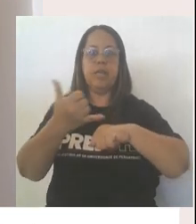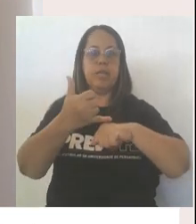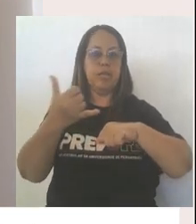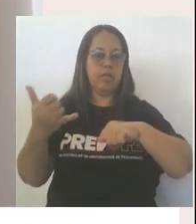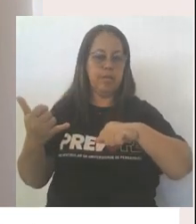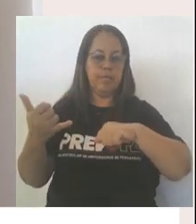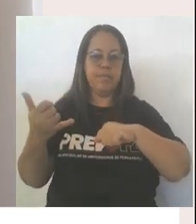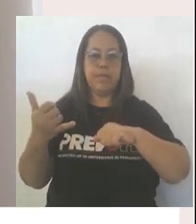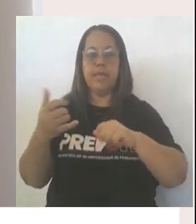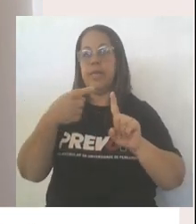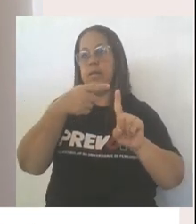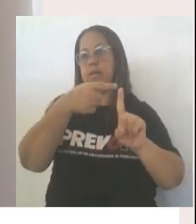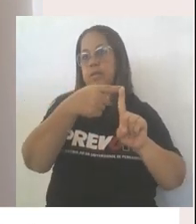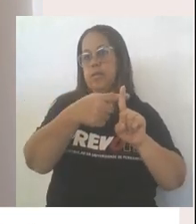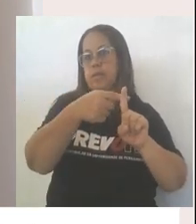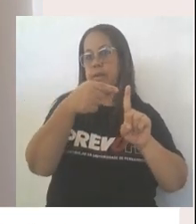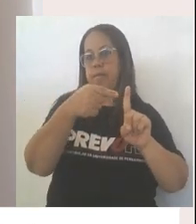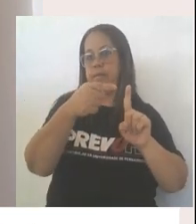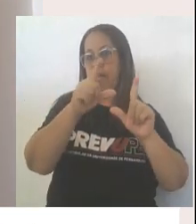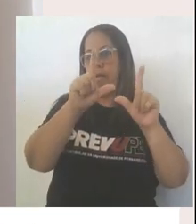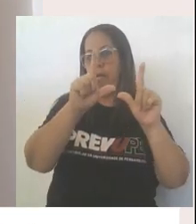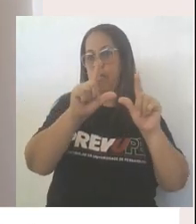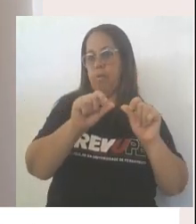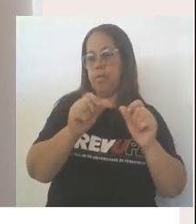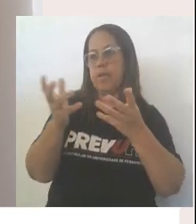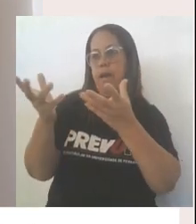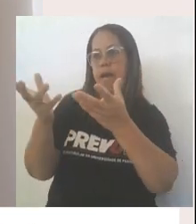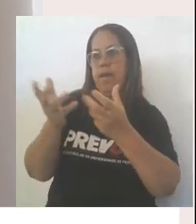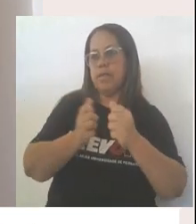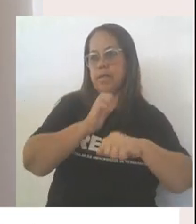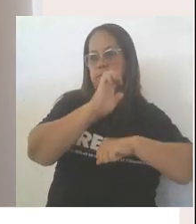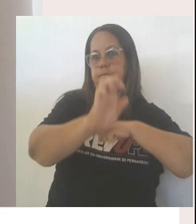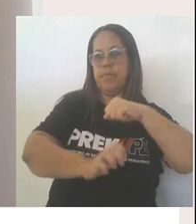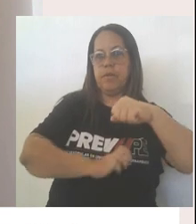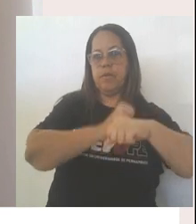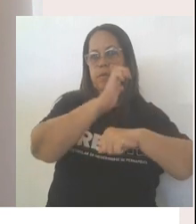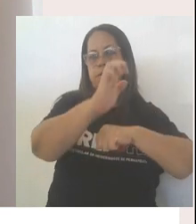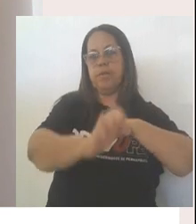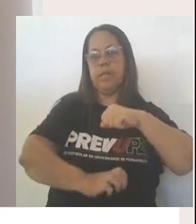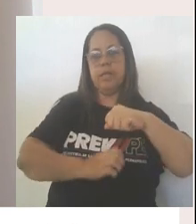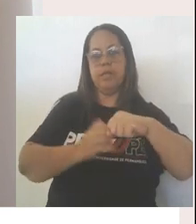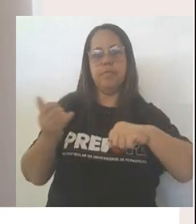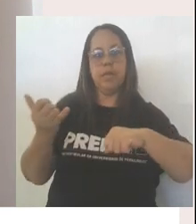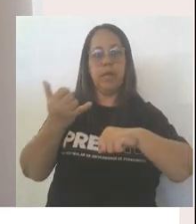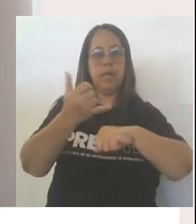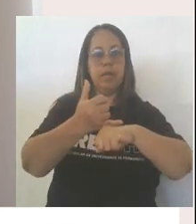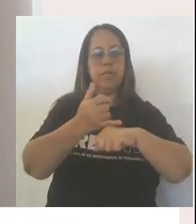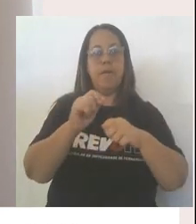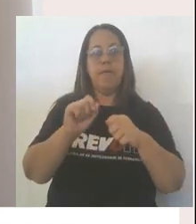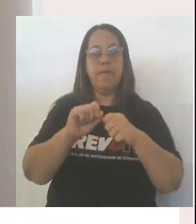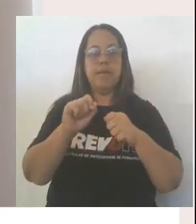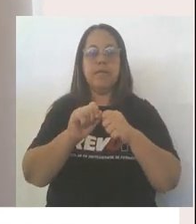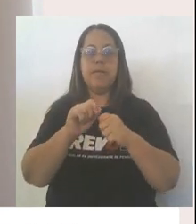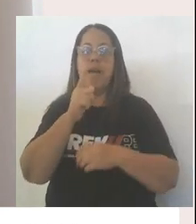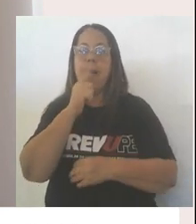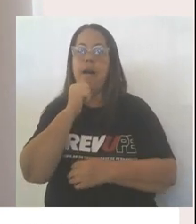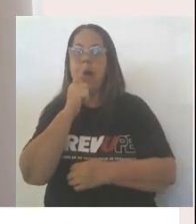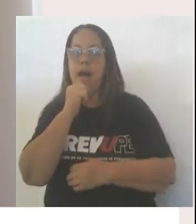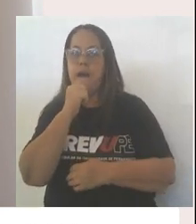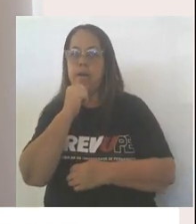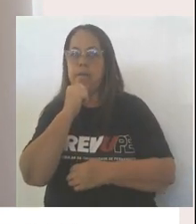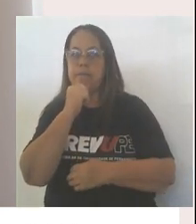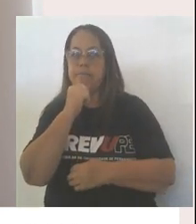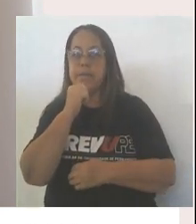cátodo, o oxigênio do ar é reduzido, aceitando elétrons e íons de hidrogênio para formar água.